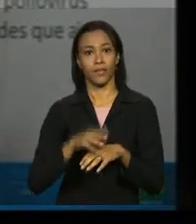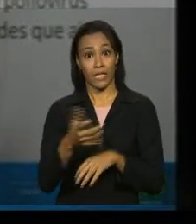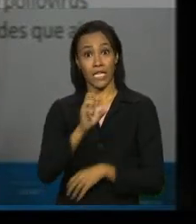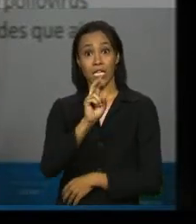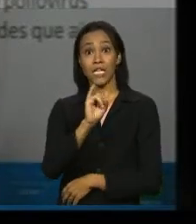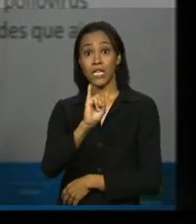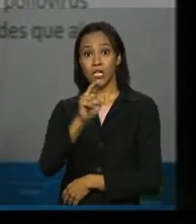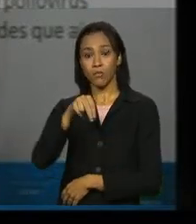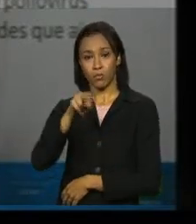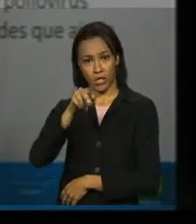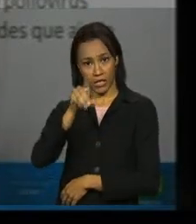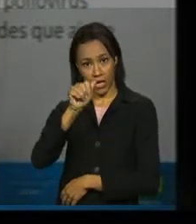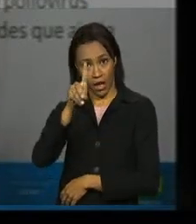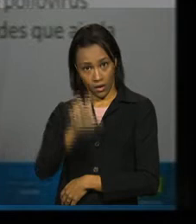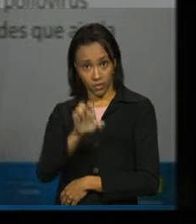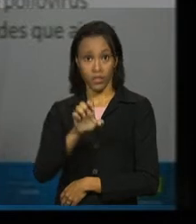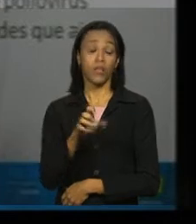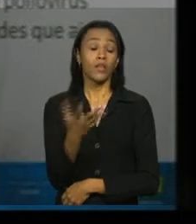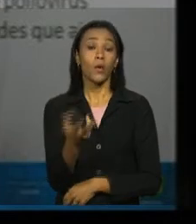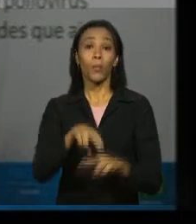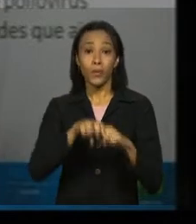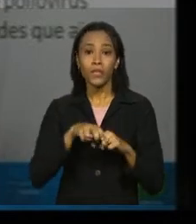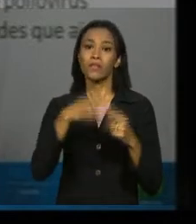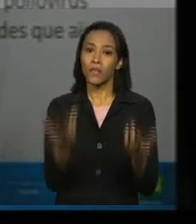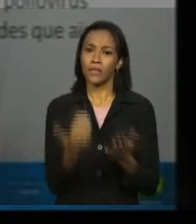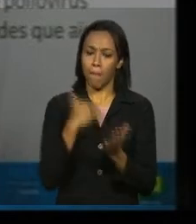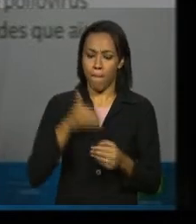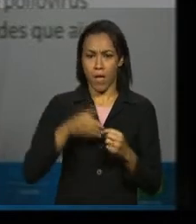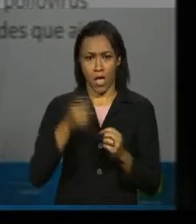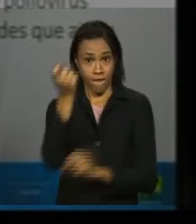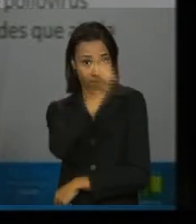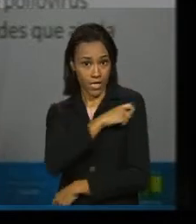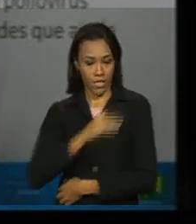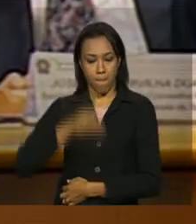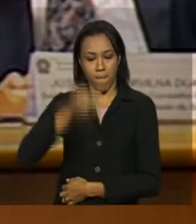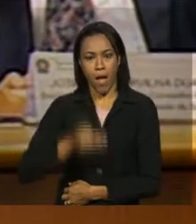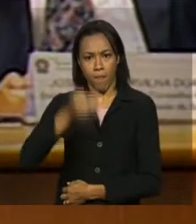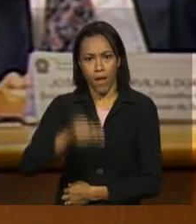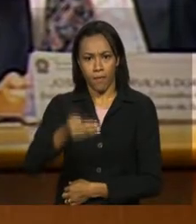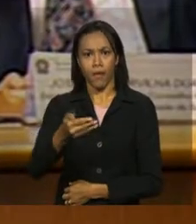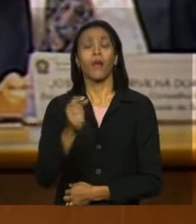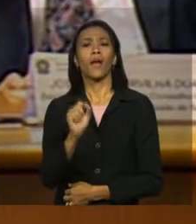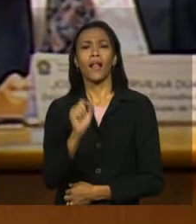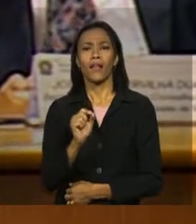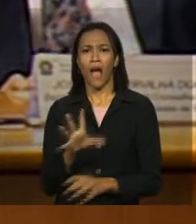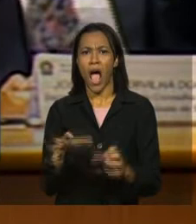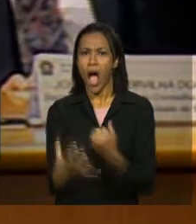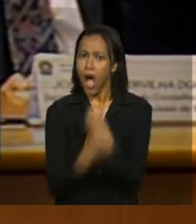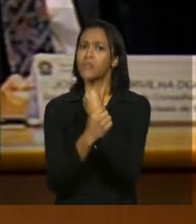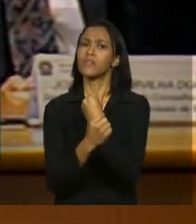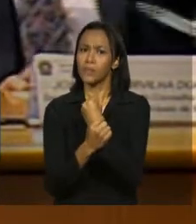de imunidade de rebanho E com isso nós nesse esquema sequencial a vacina pólio inativada ela